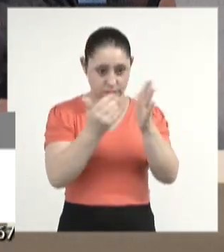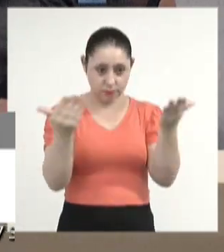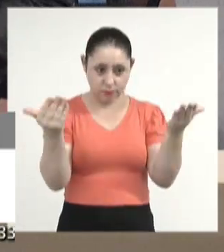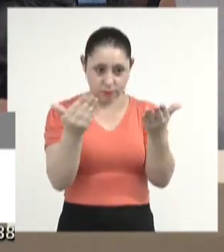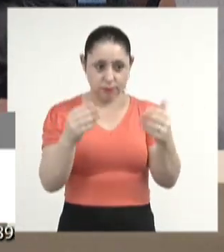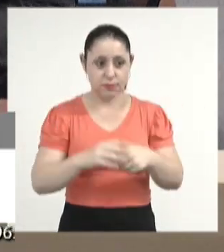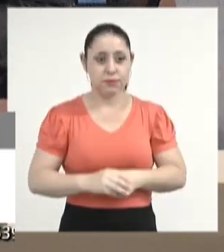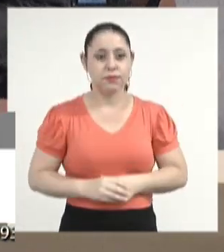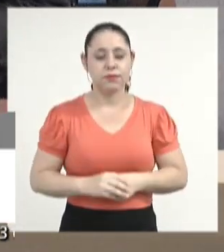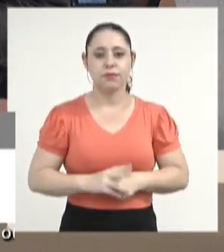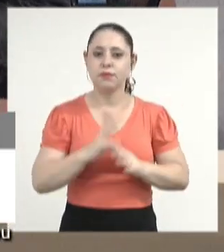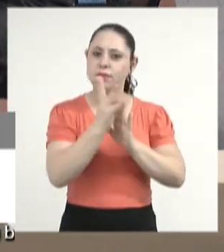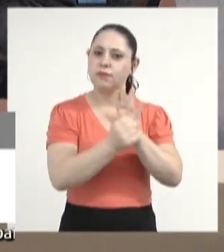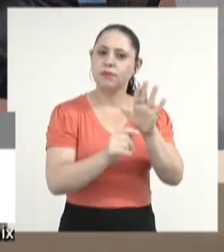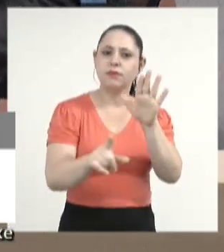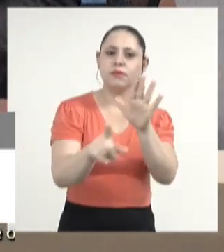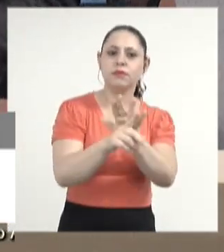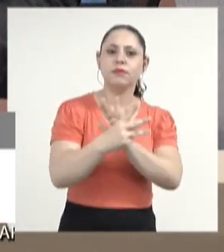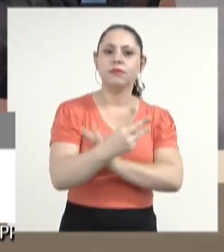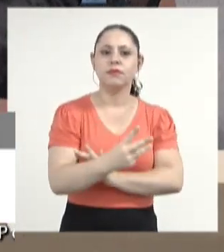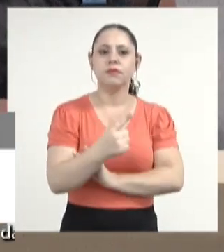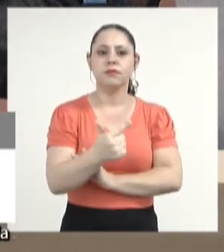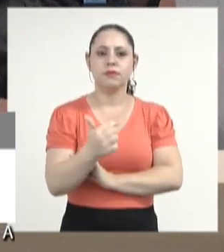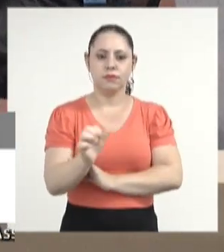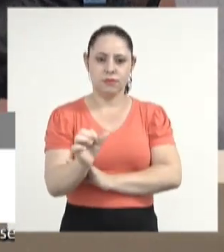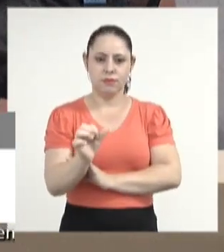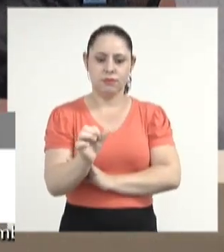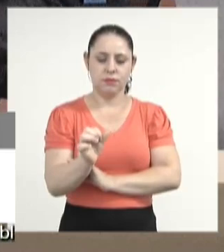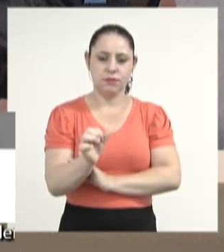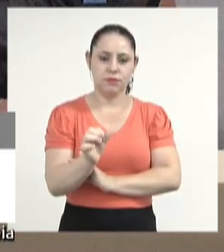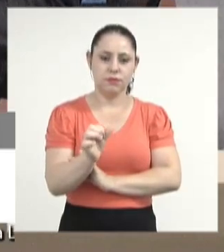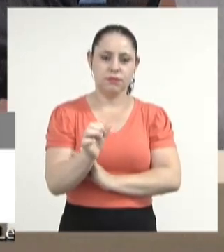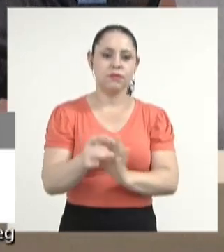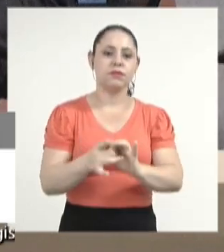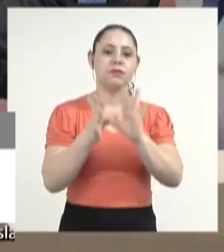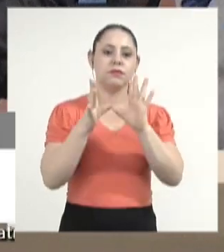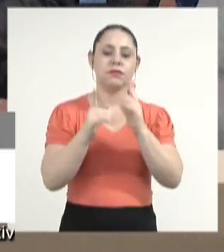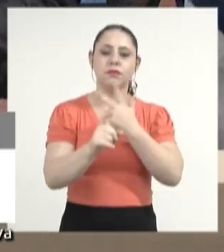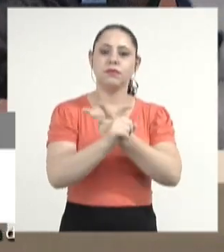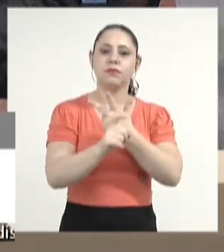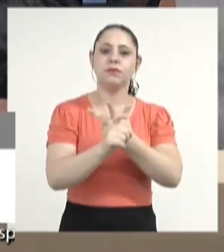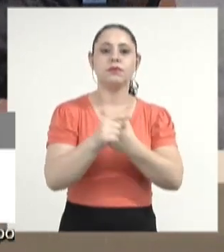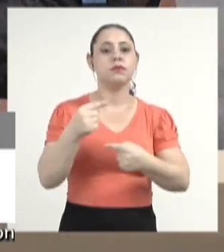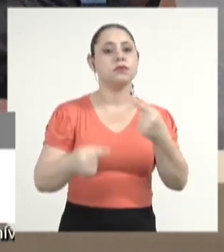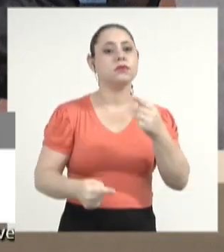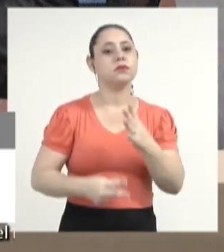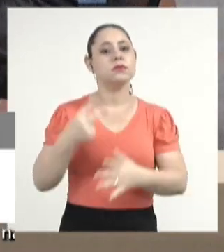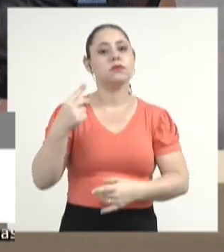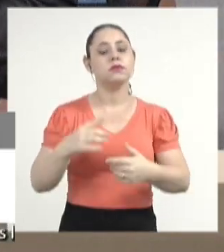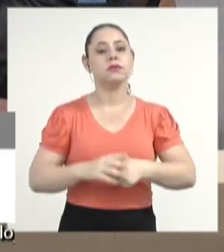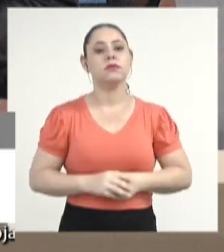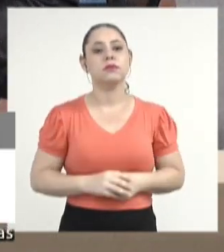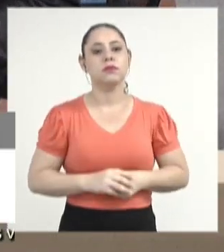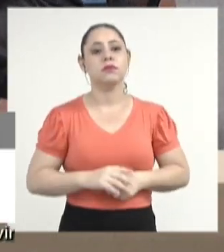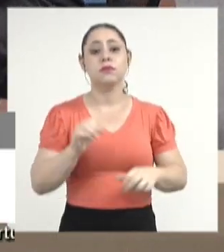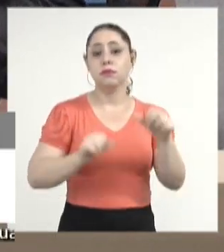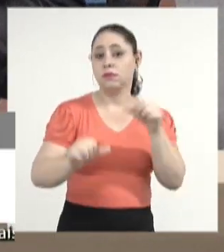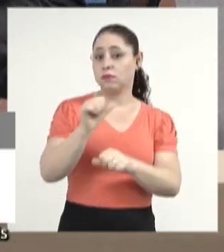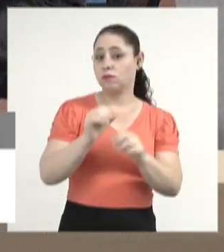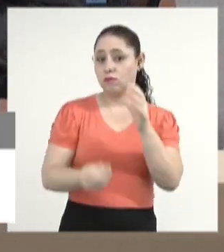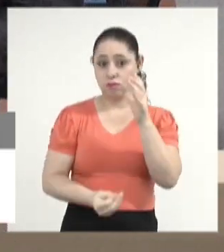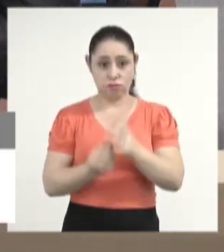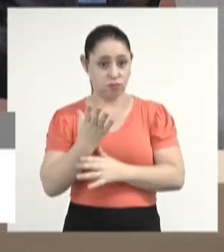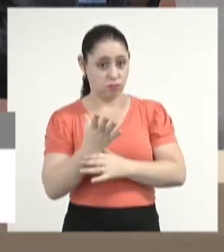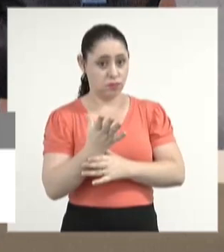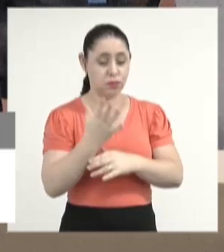de hoje. É o projeto de lei de número 329, de autoria do Executivo, em segunda discussão, que é o projeto que